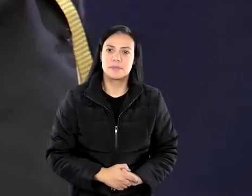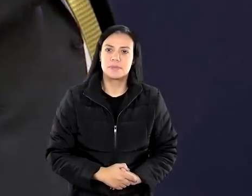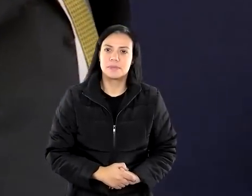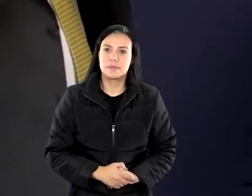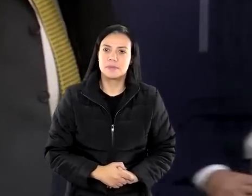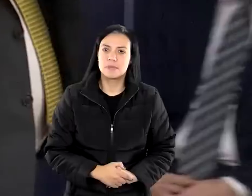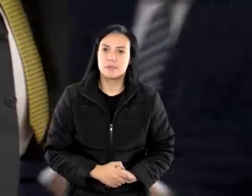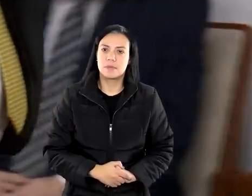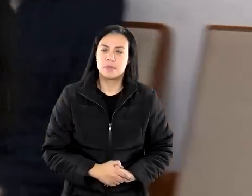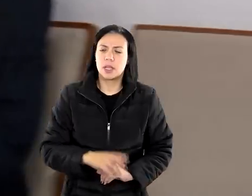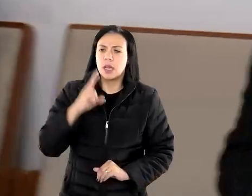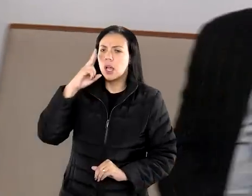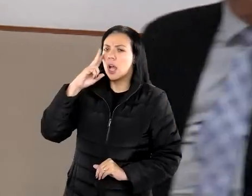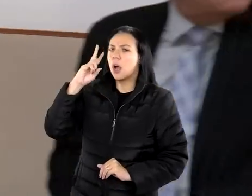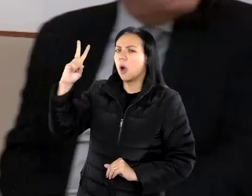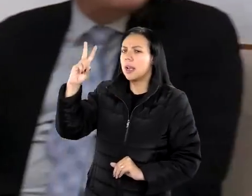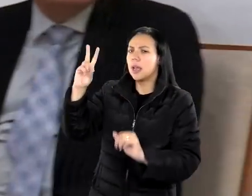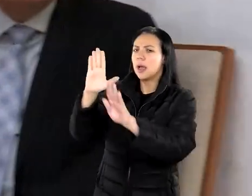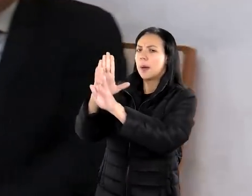Olha para essa porta aqui.